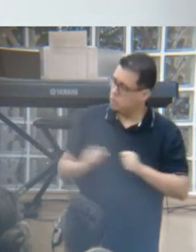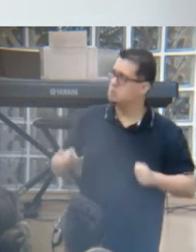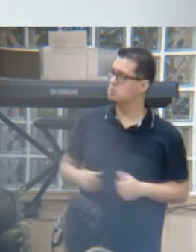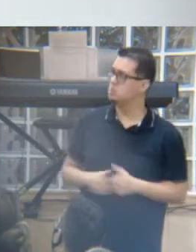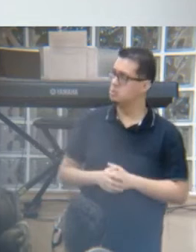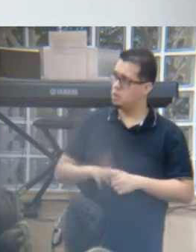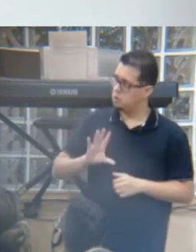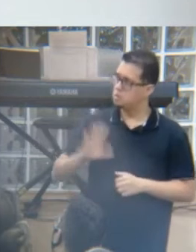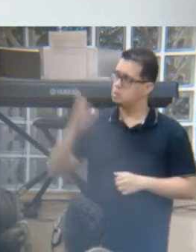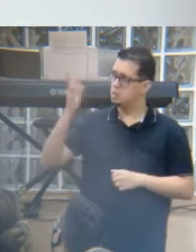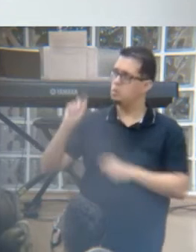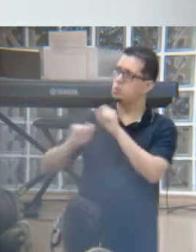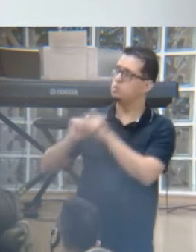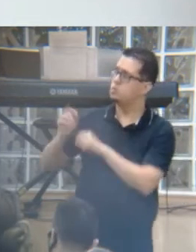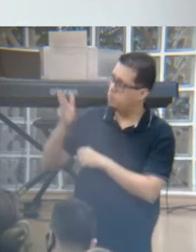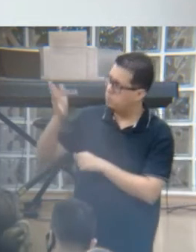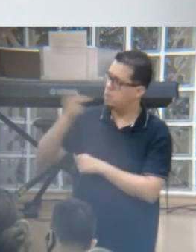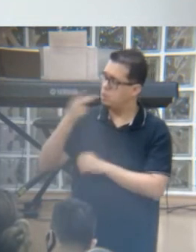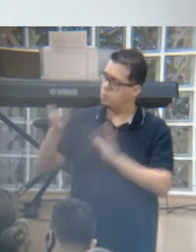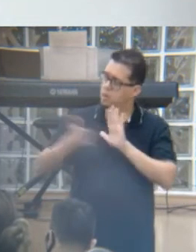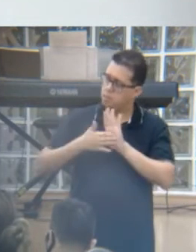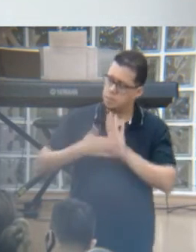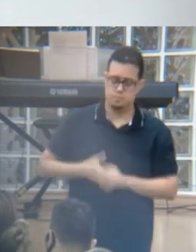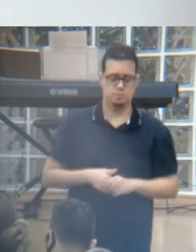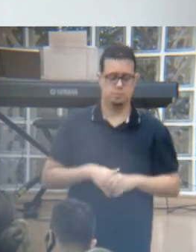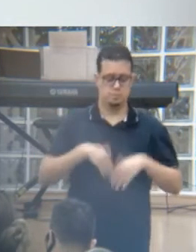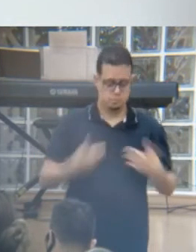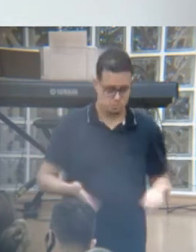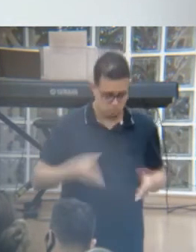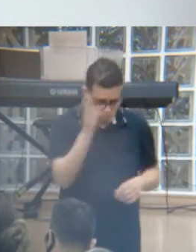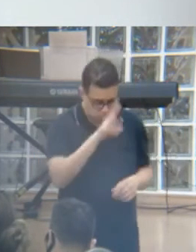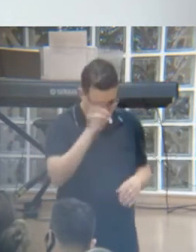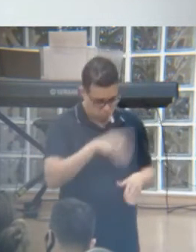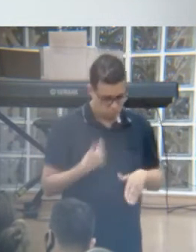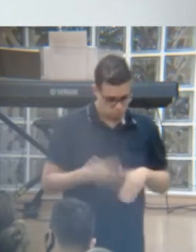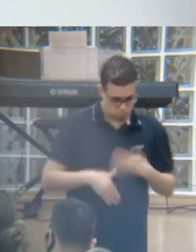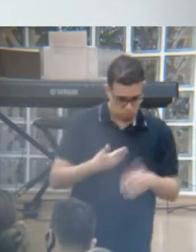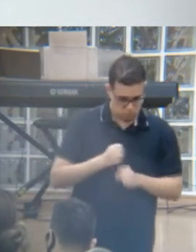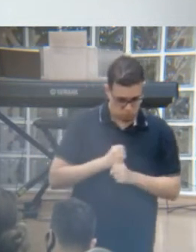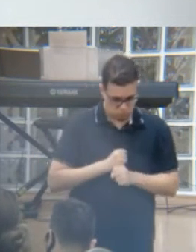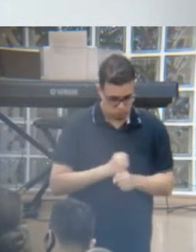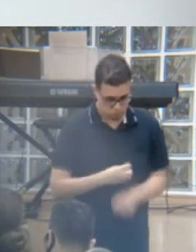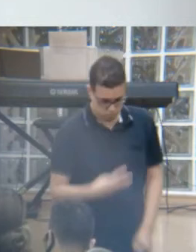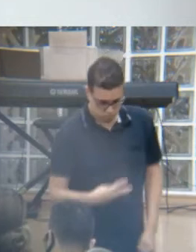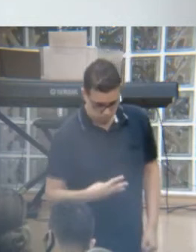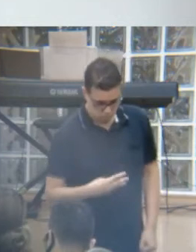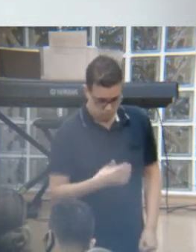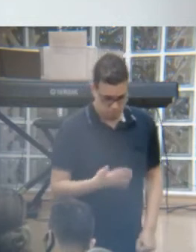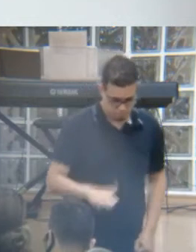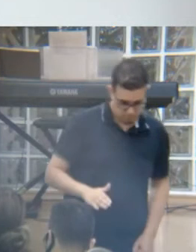a história nos mostra que mais tarde, depois de 3 anos e meio sem chuva, o